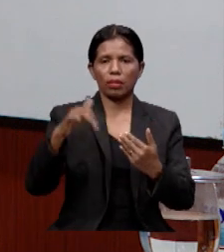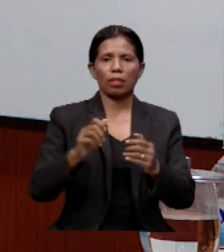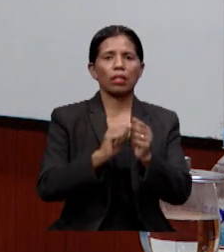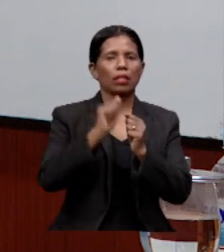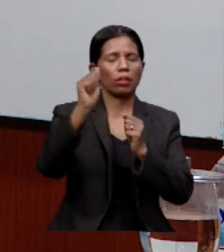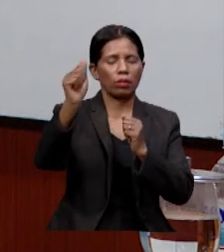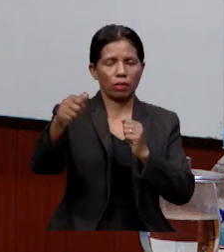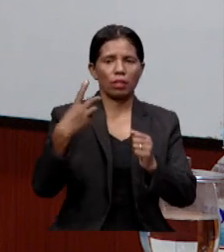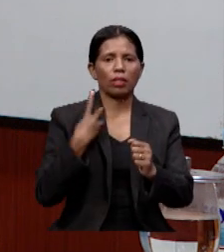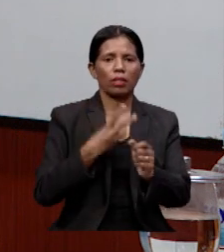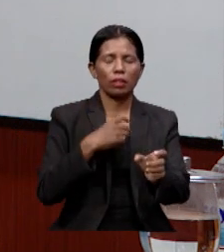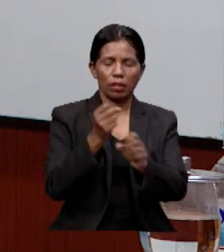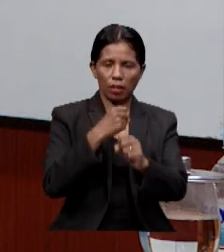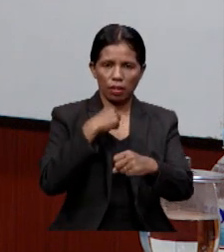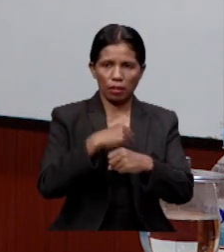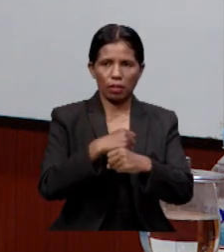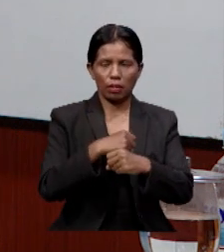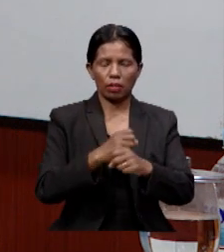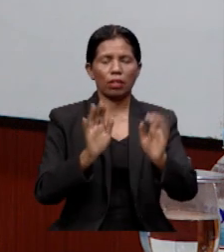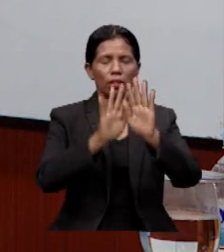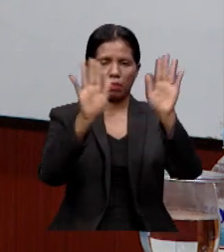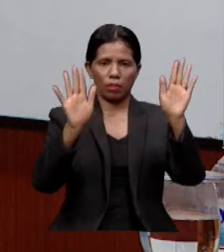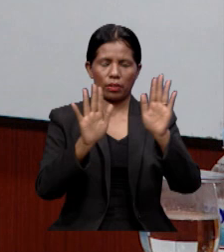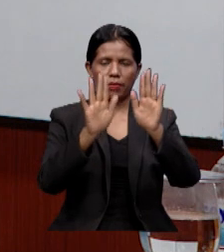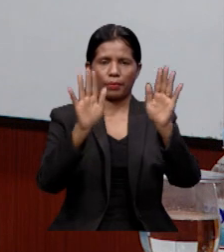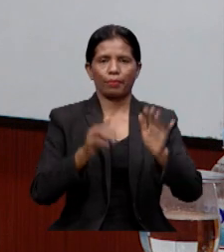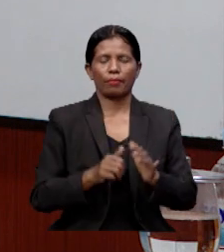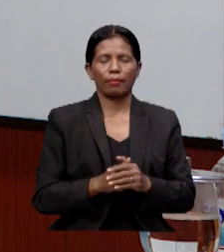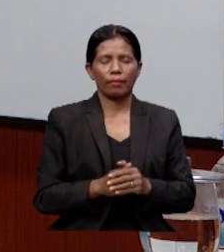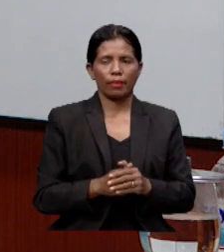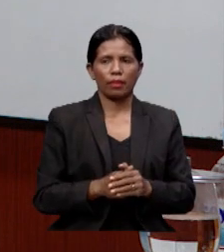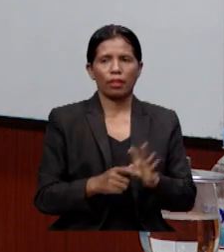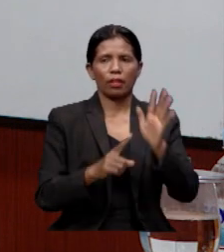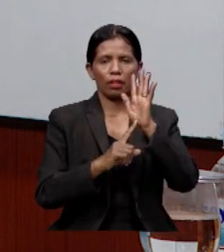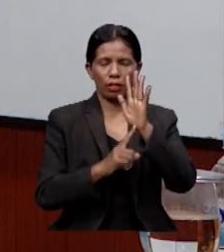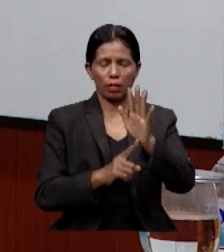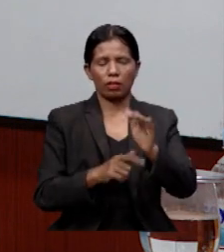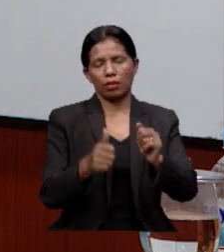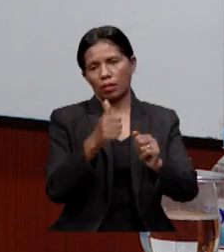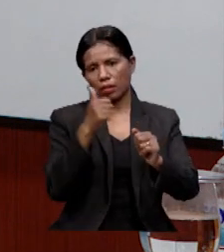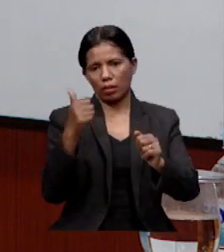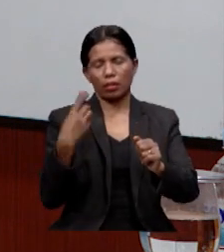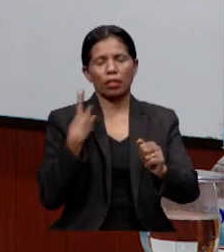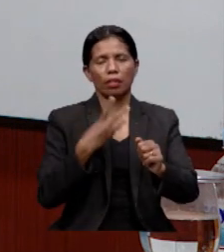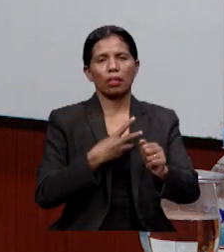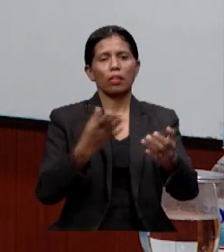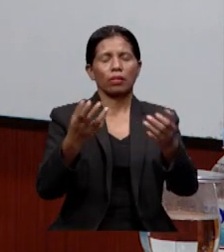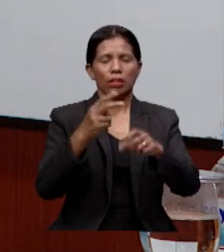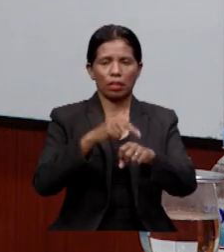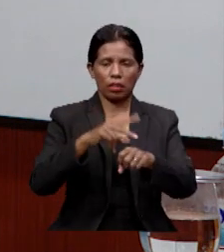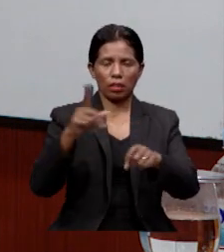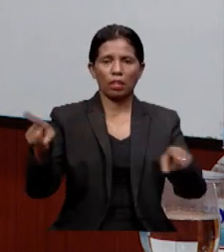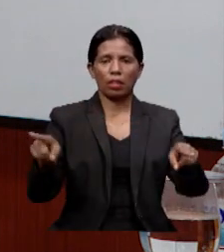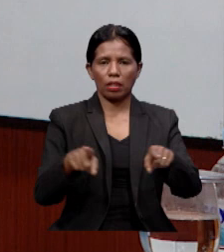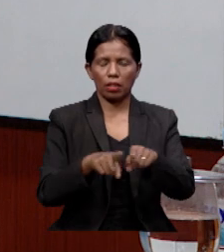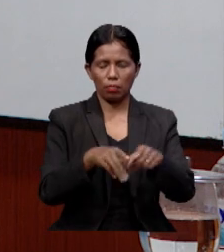e talo ia domingo. Zorta hatutan razão selu kidamos mak interesse nasional